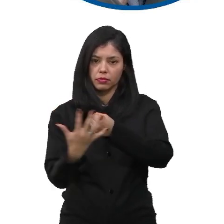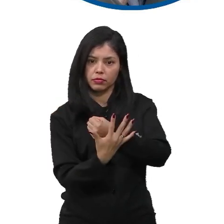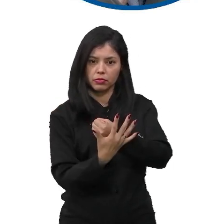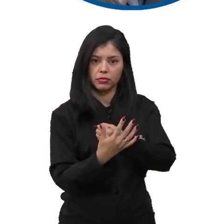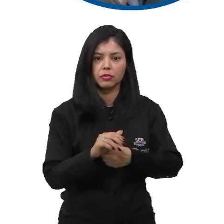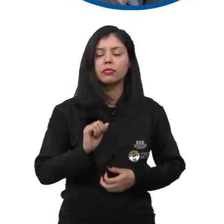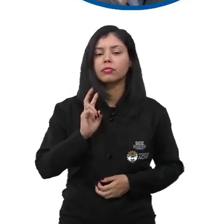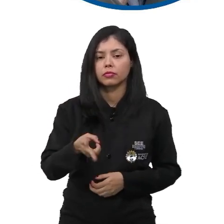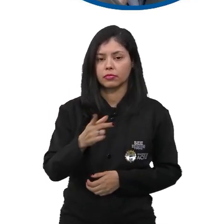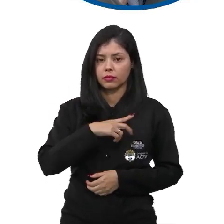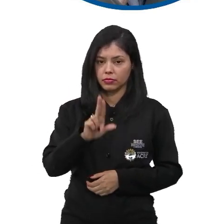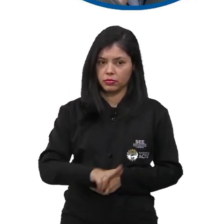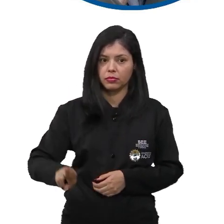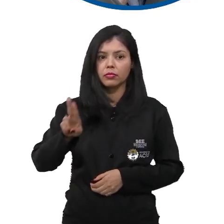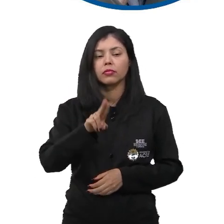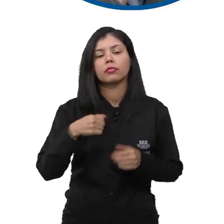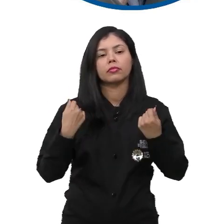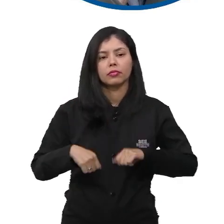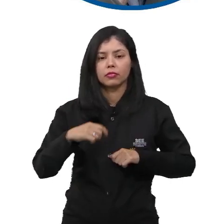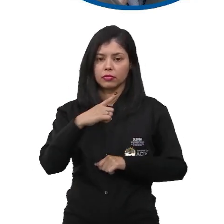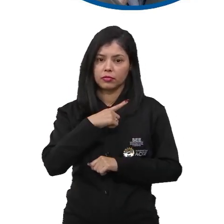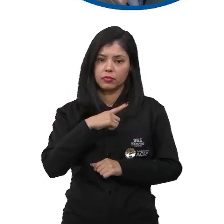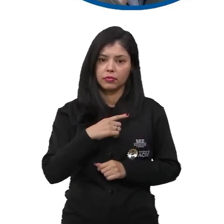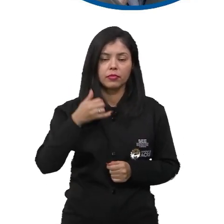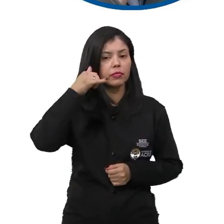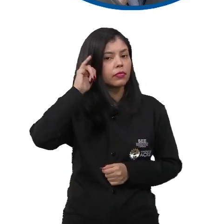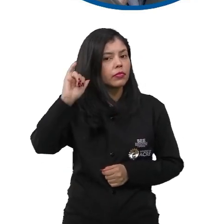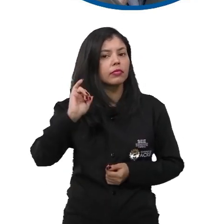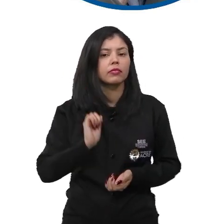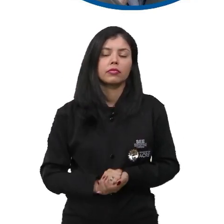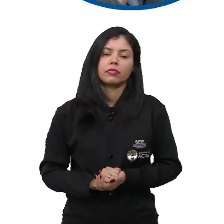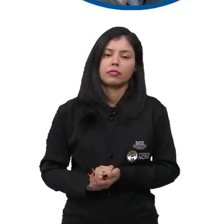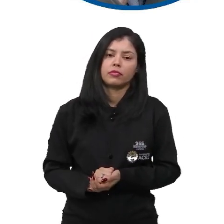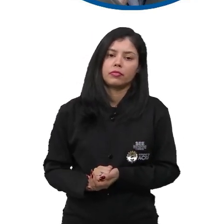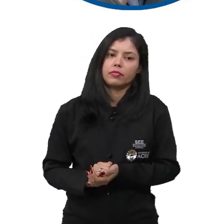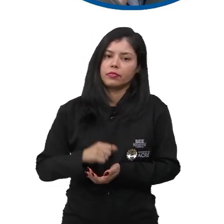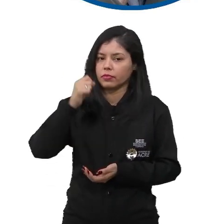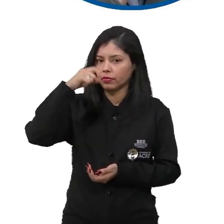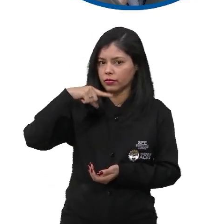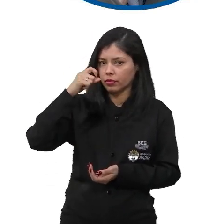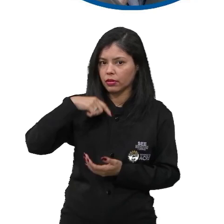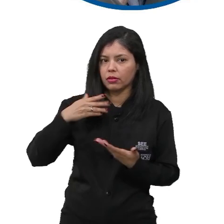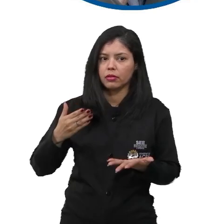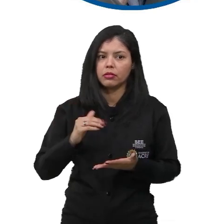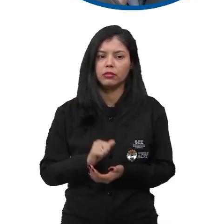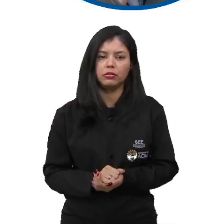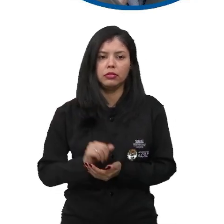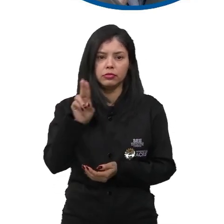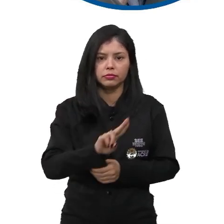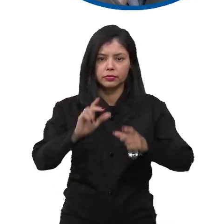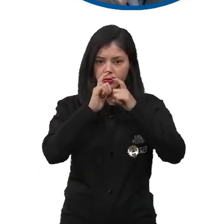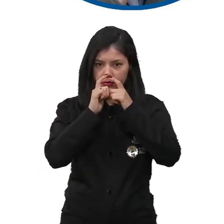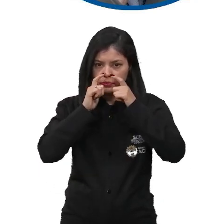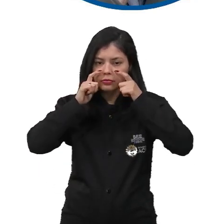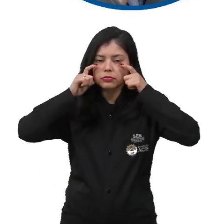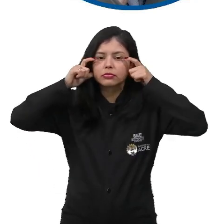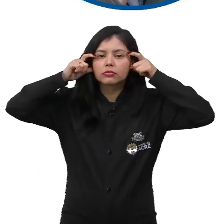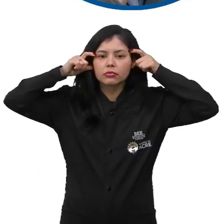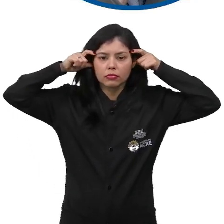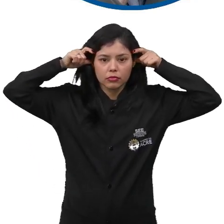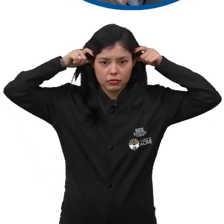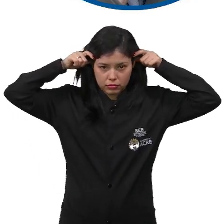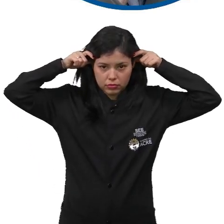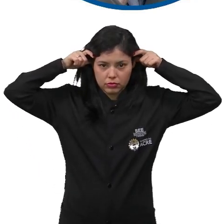Então, todos esses cuidados vão evitar ali a questão dos resfriados e gripes. O uso de máscaras ali em